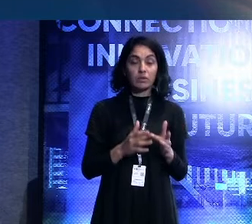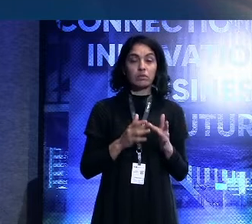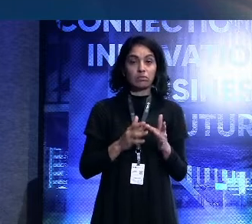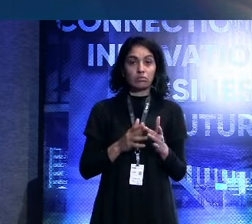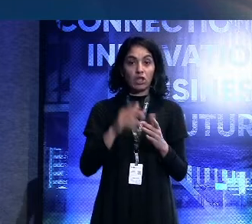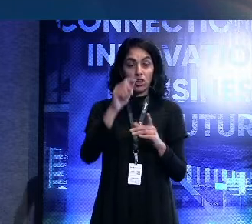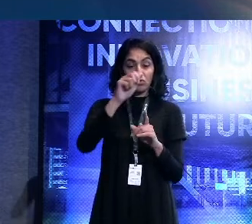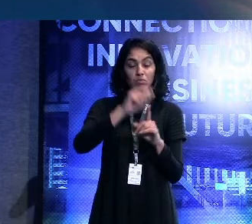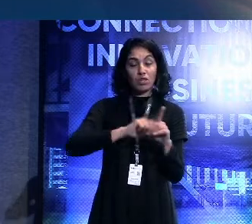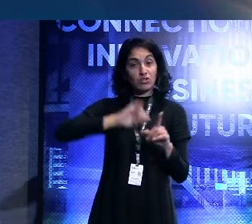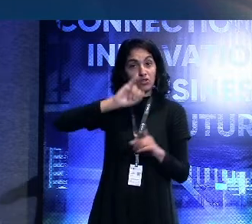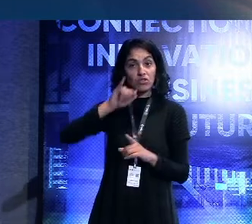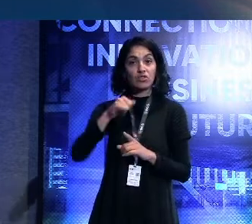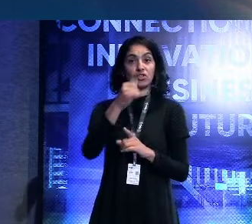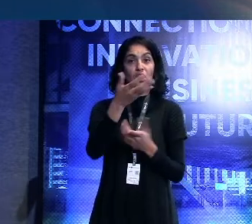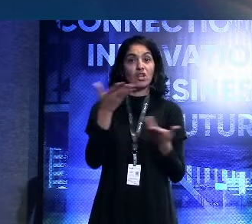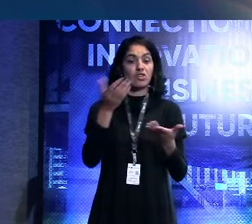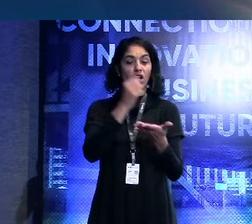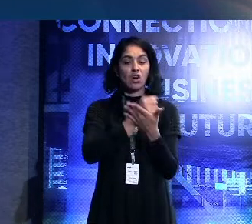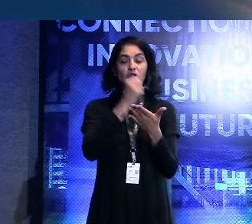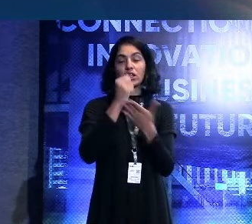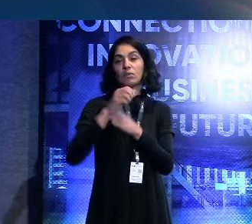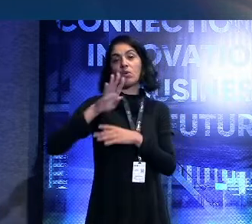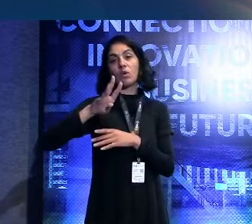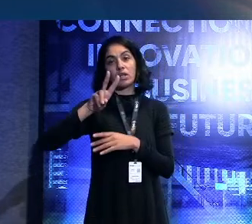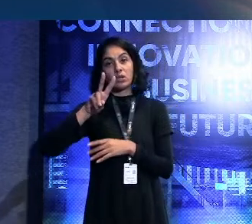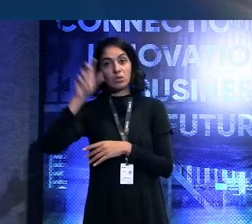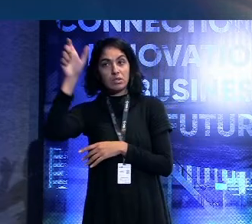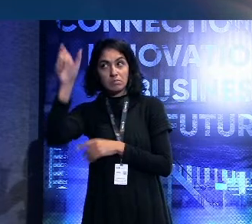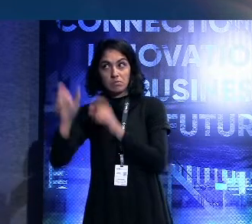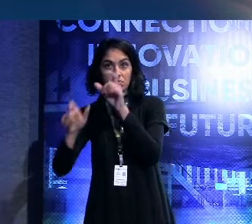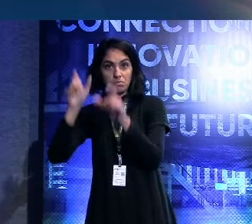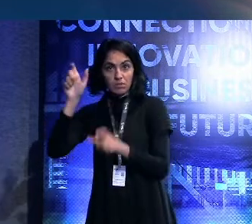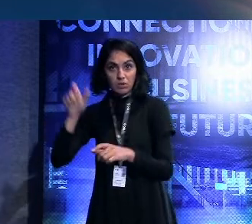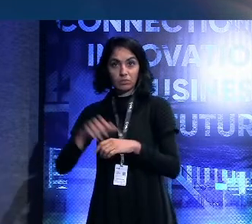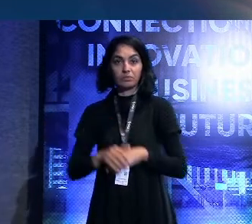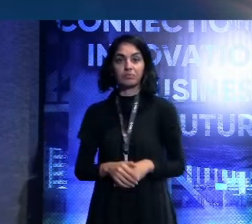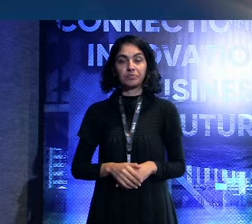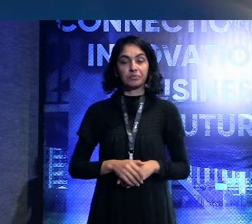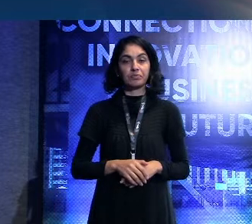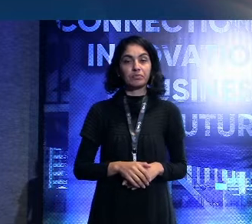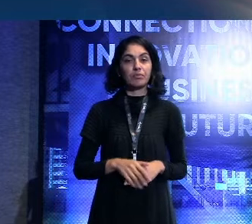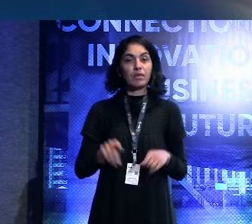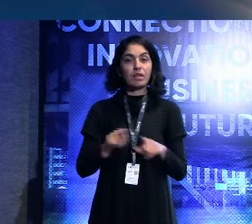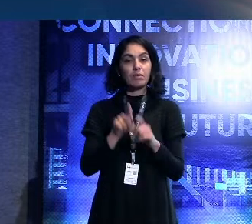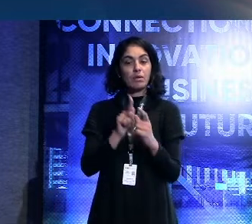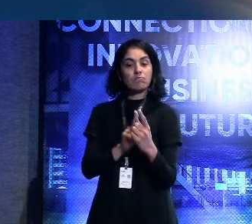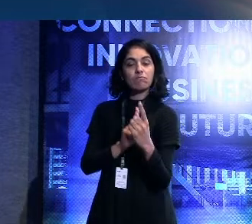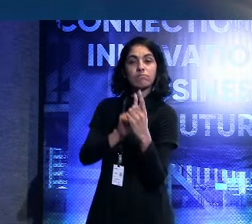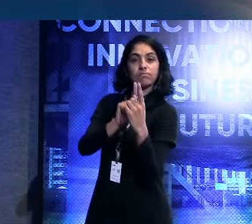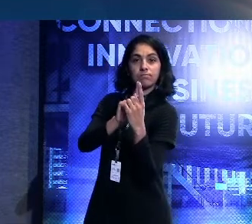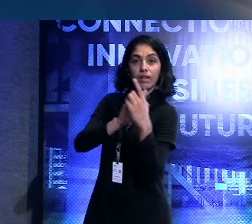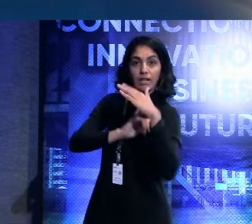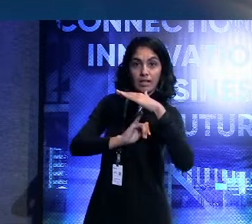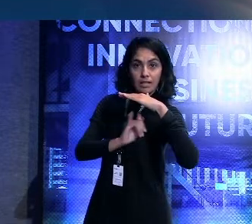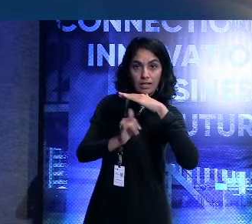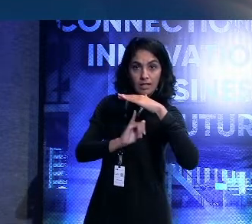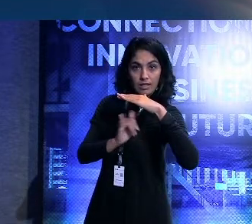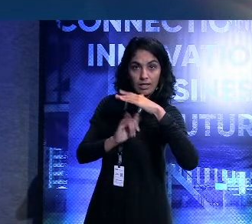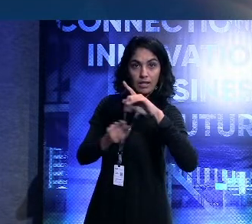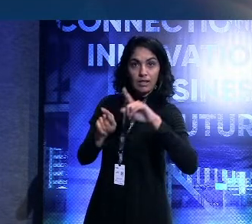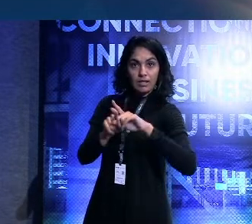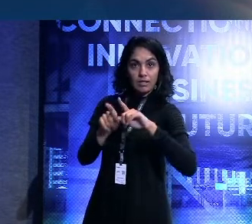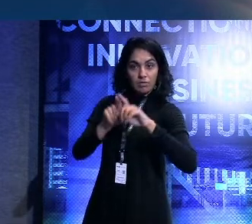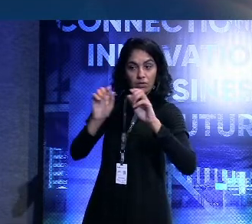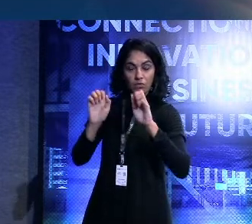desse ano, a gente já conseguiu contratar 42 pessoas a partir do programa. A aproximação com o ecossistema de startups, como eu havia comentado também, o GB Ventures,